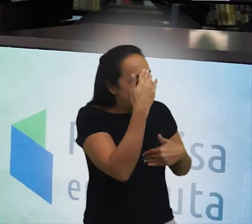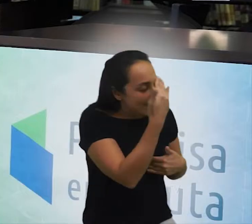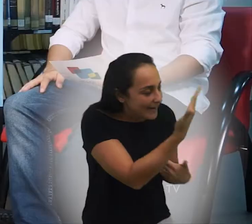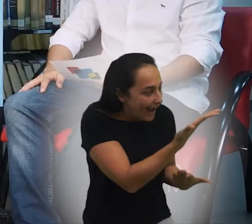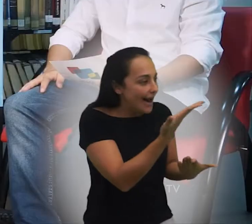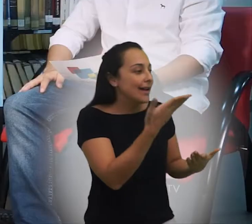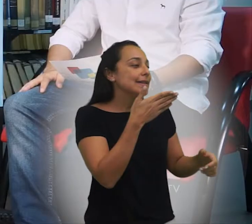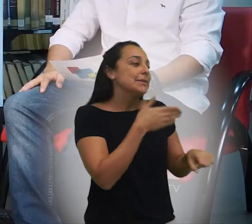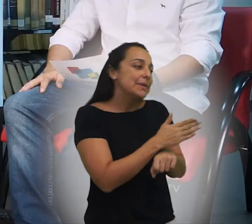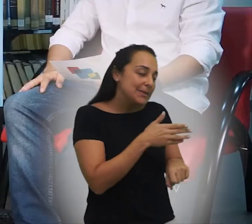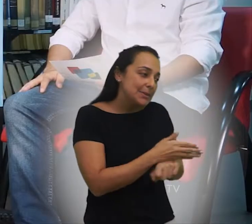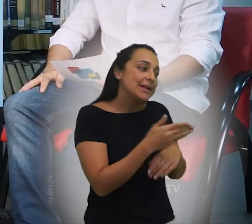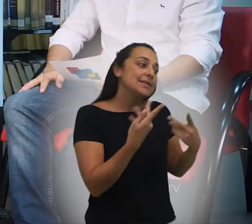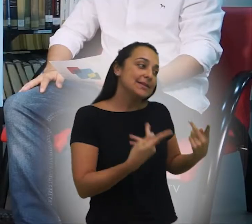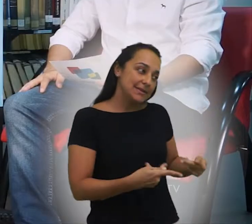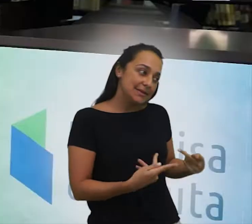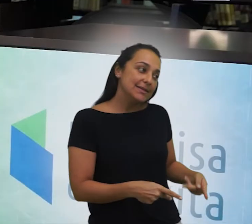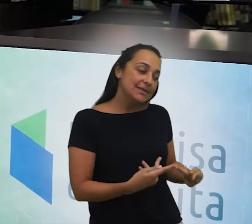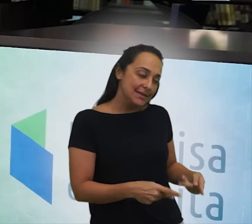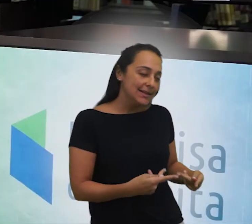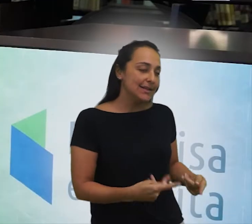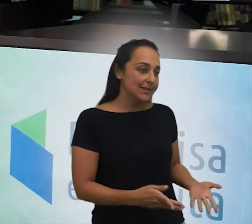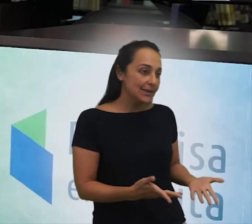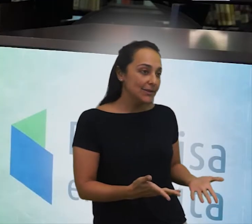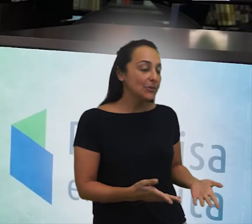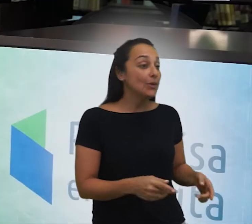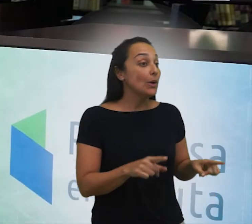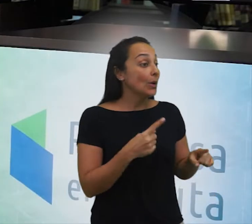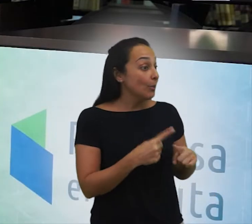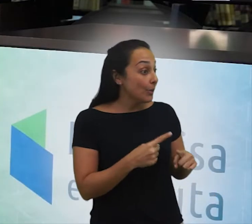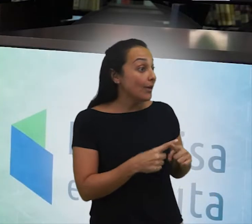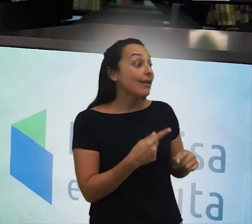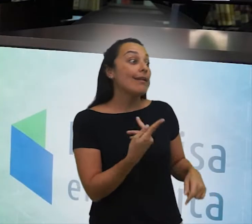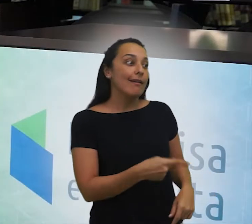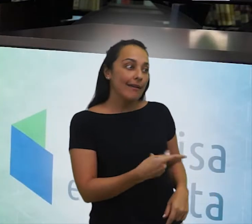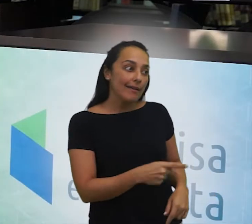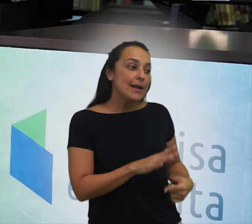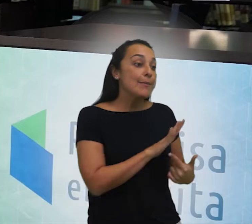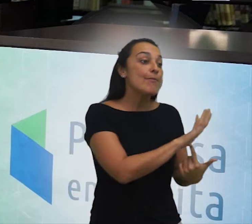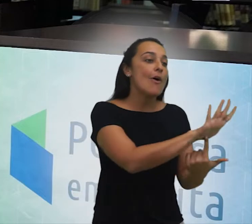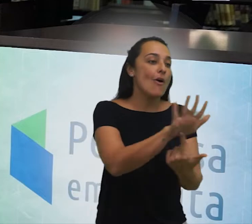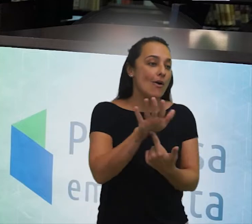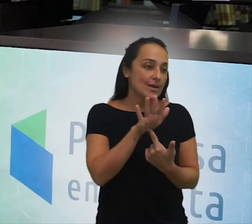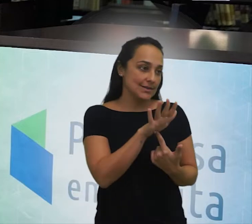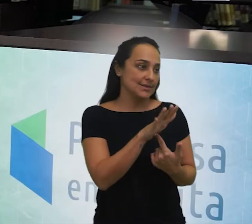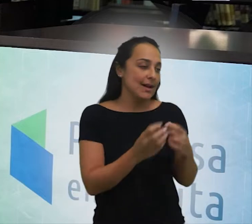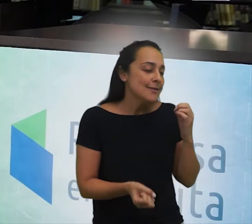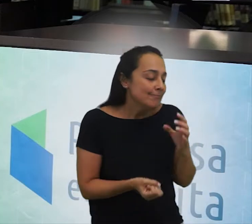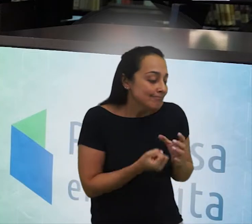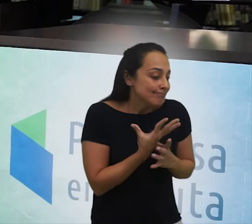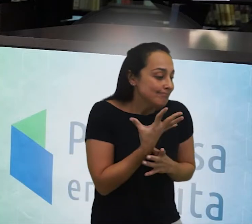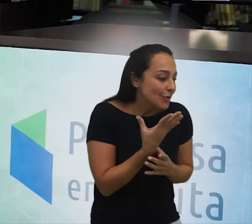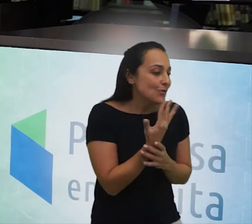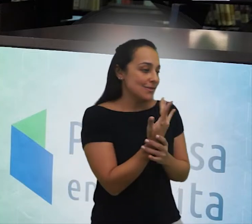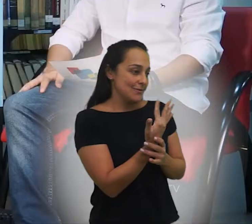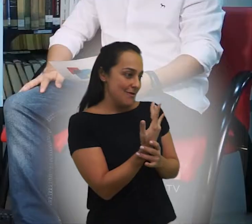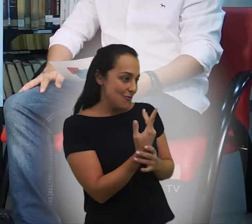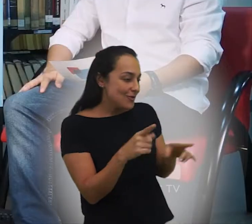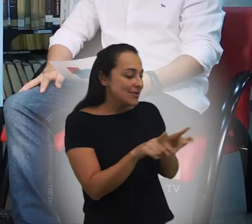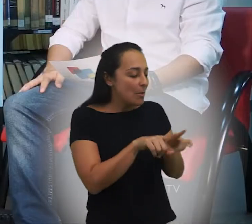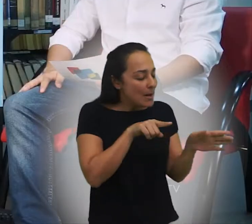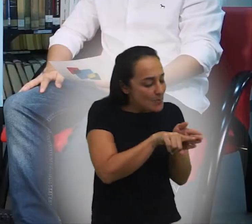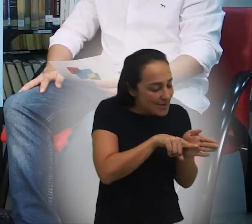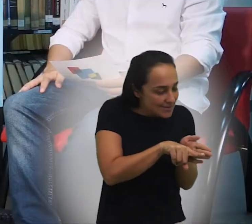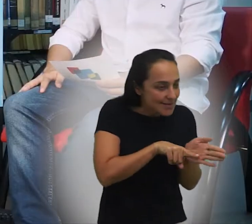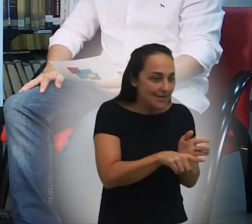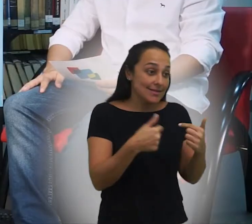programa e, digamos assim, que dá visibilidade à produção que a URGS tem desenvolvido. Eu fico feliz de estar